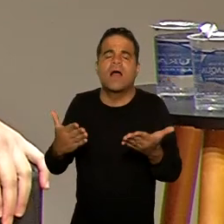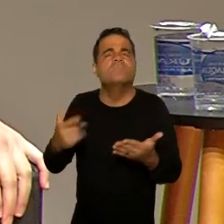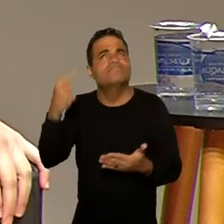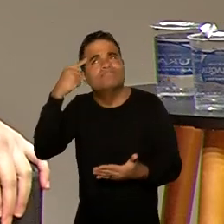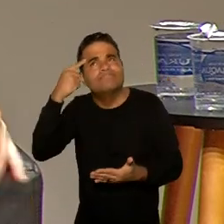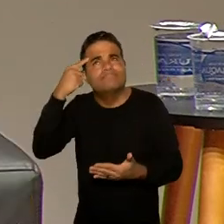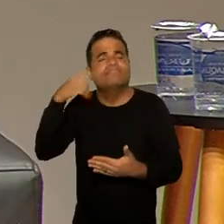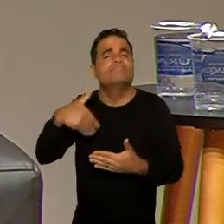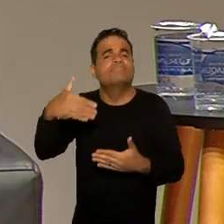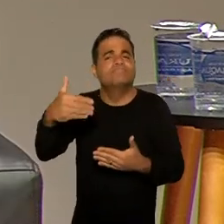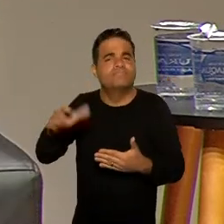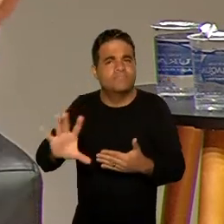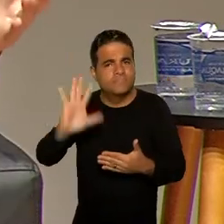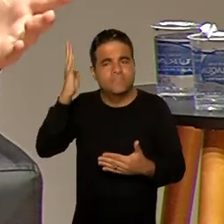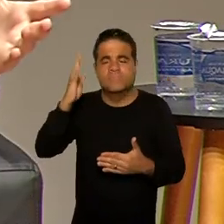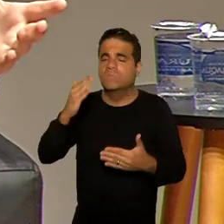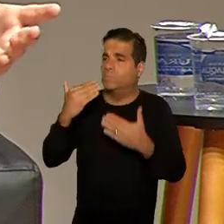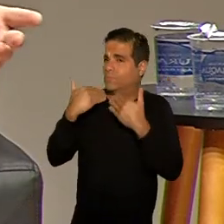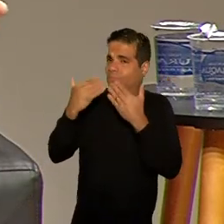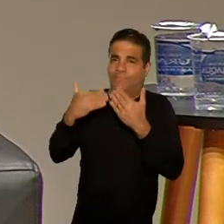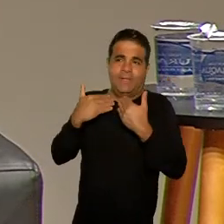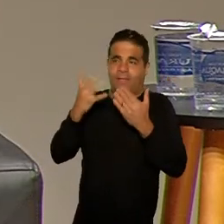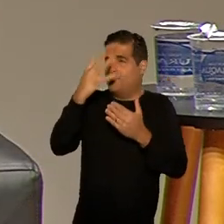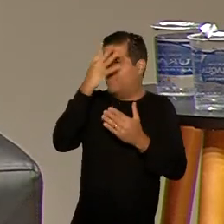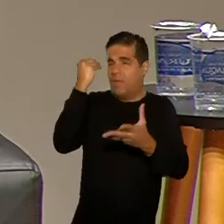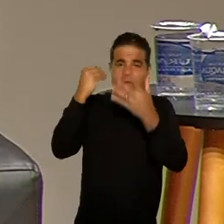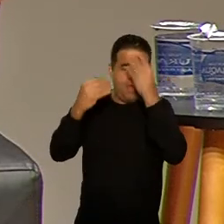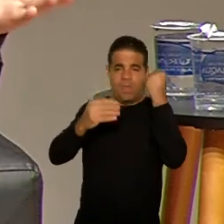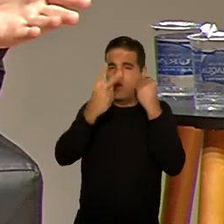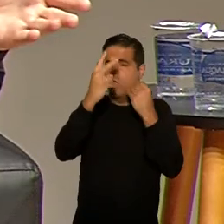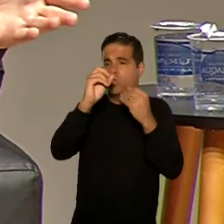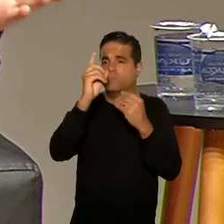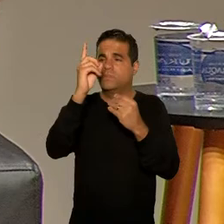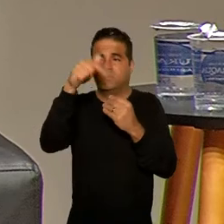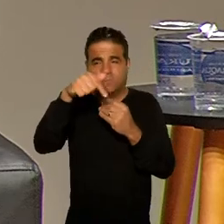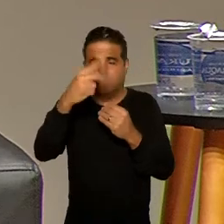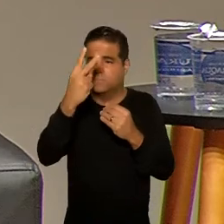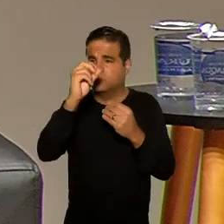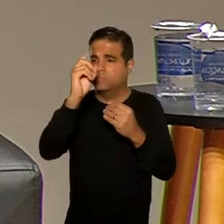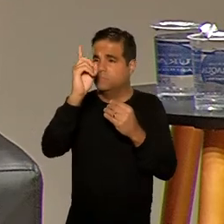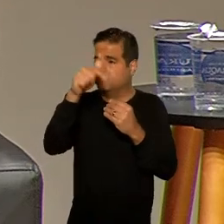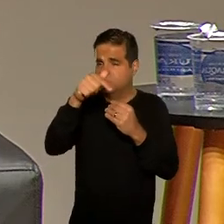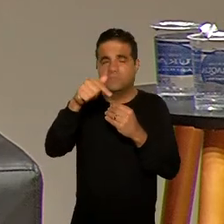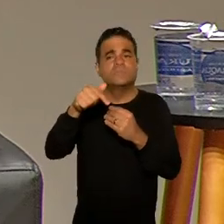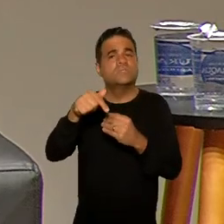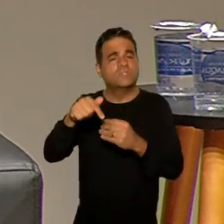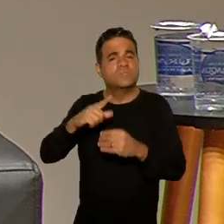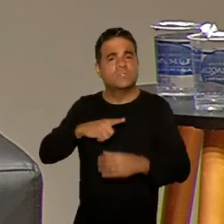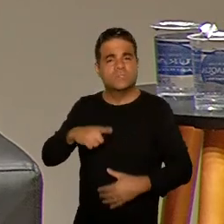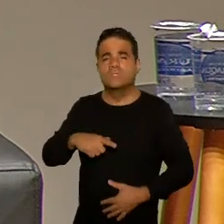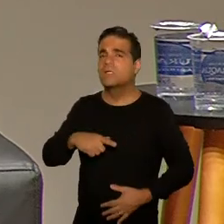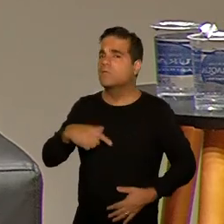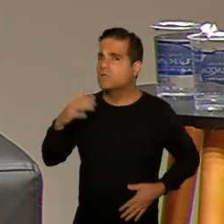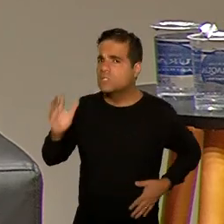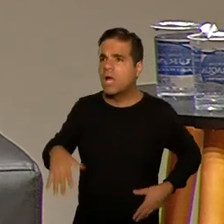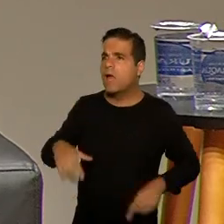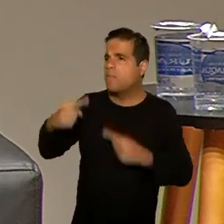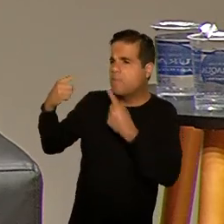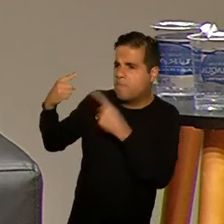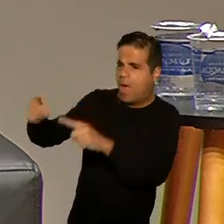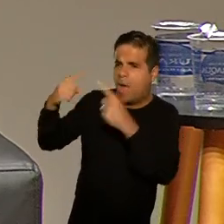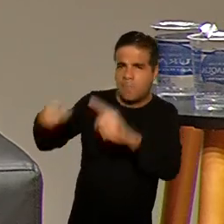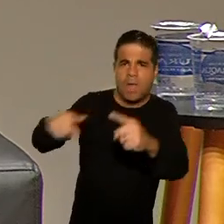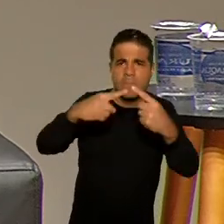de censos possam acontecer não dá para esquecer que 2017 a gente teve uma onda de